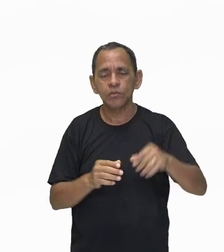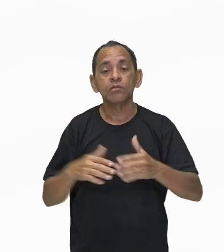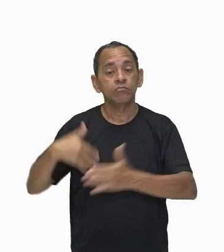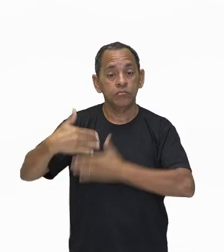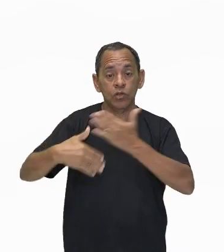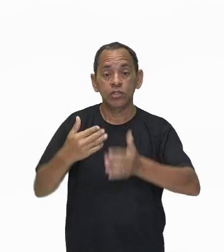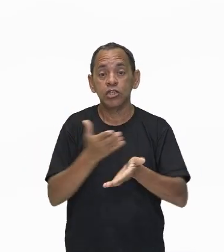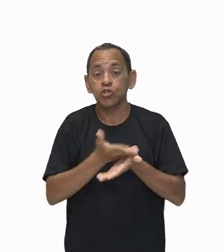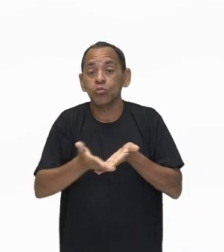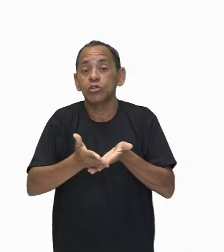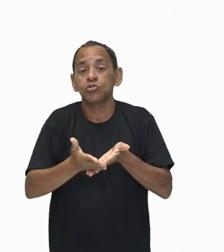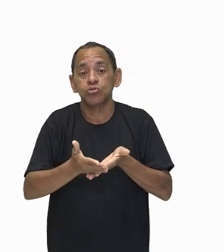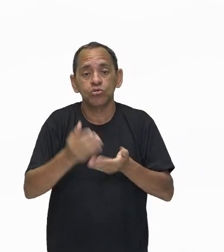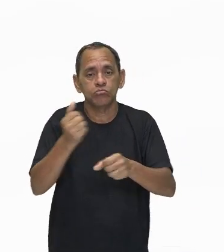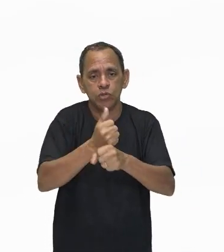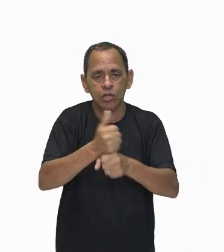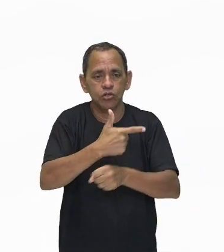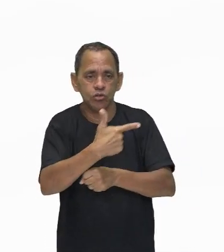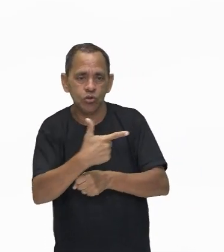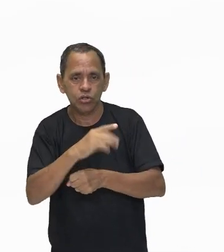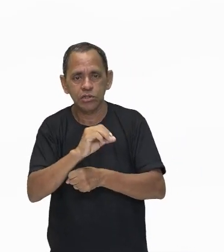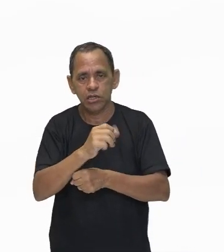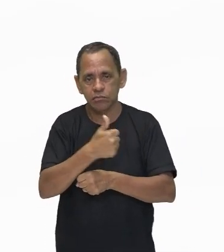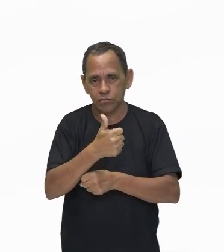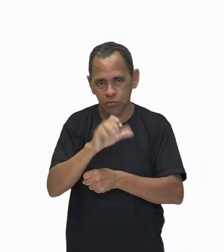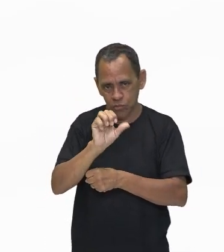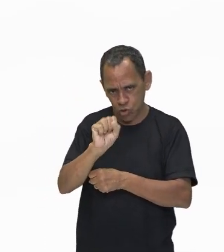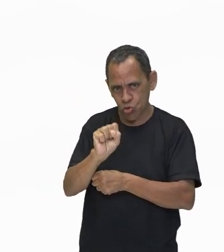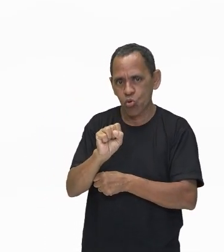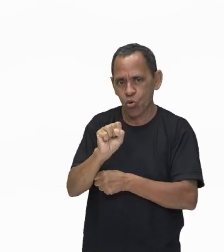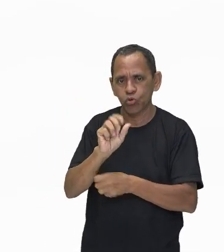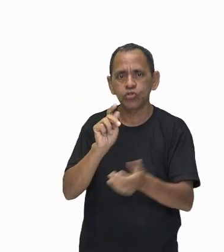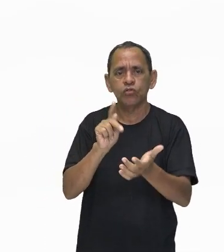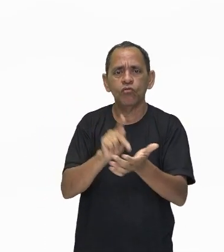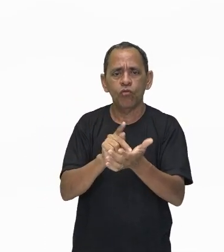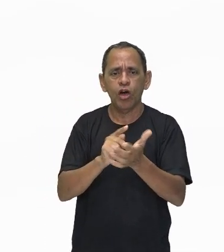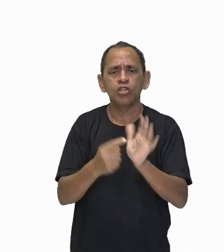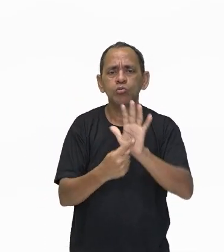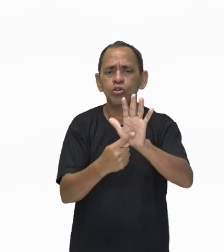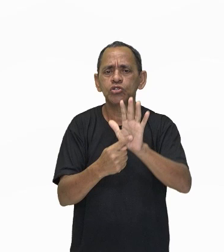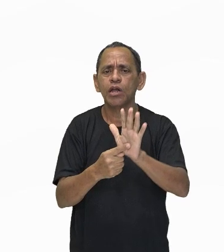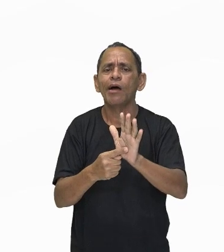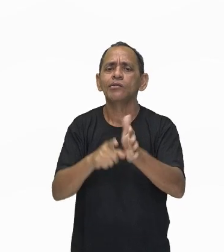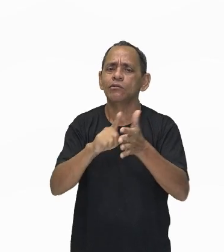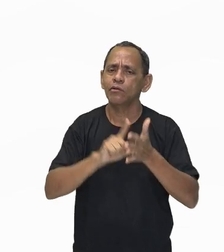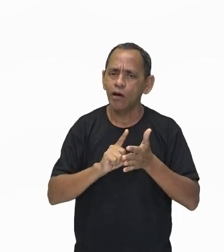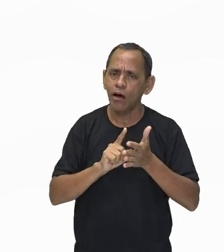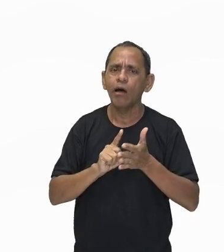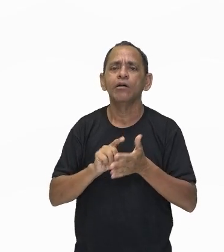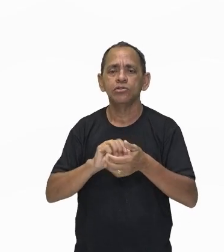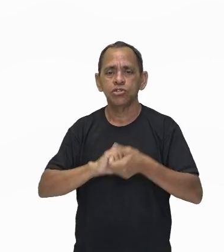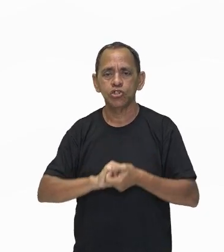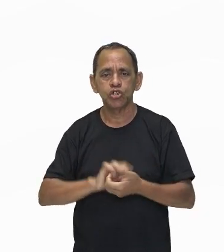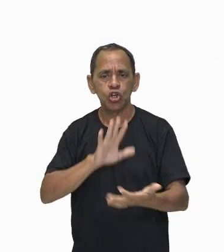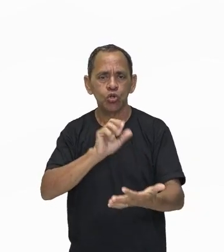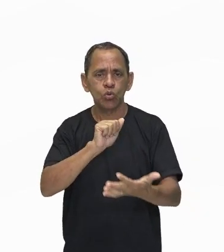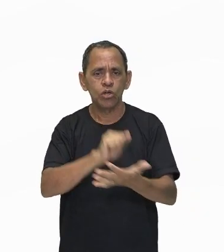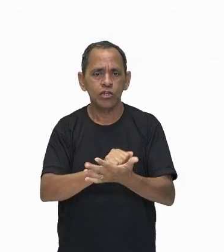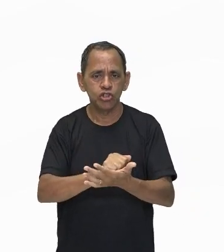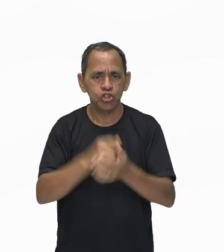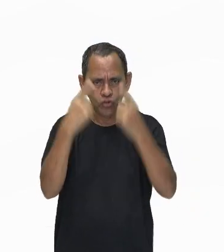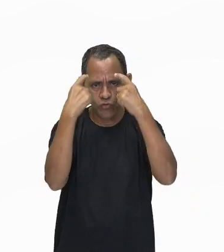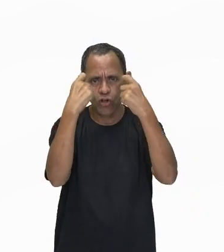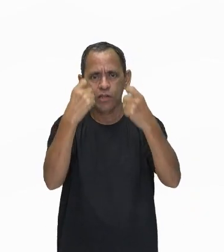se iniciou em 2018, conforme já apontados no Atlas da Violência de 2020, mas